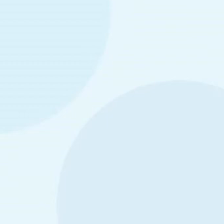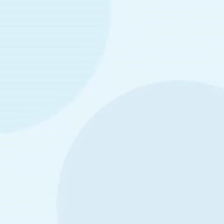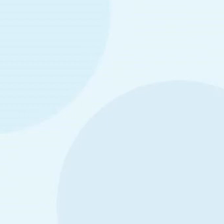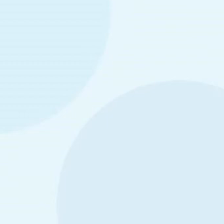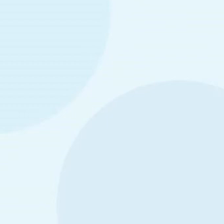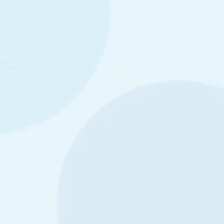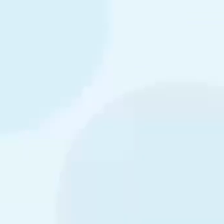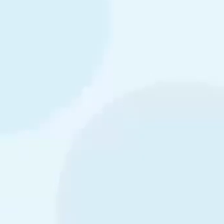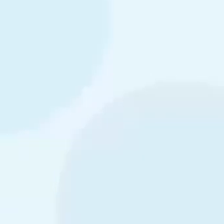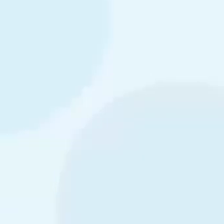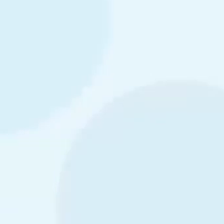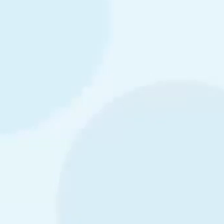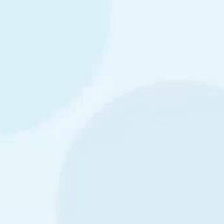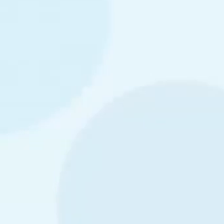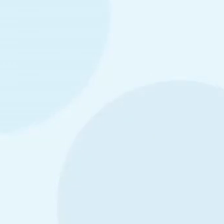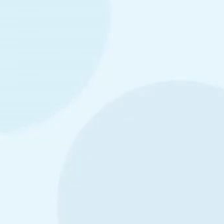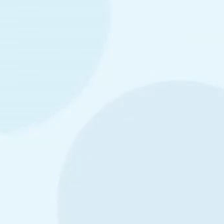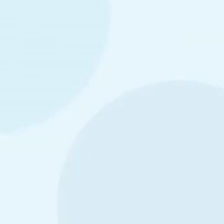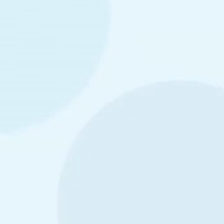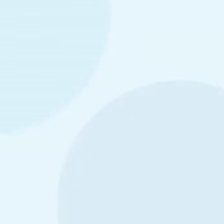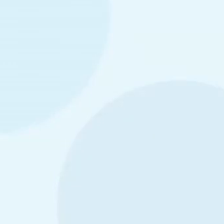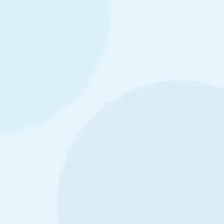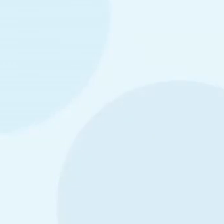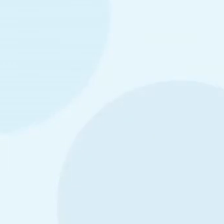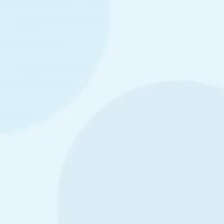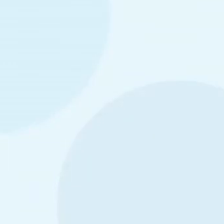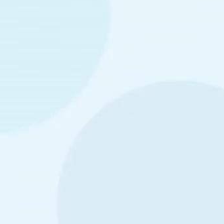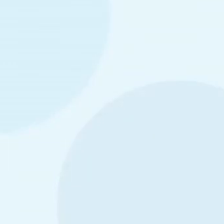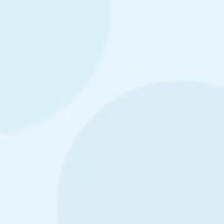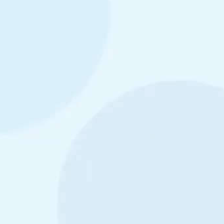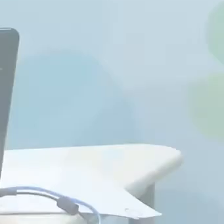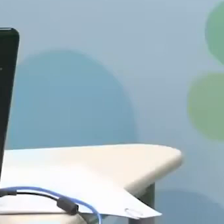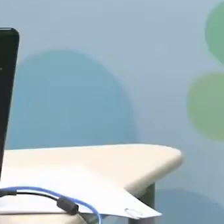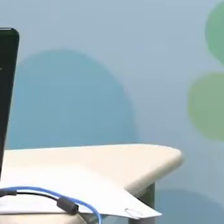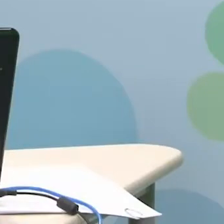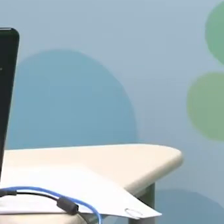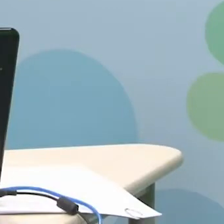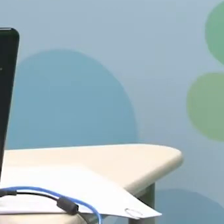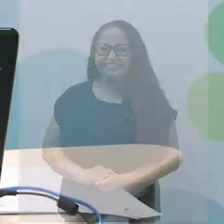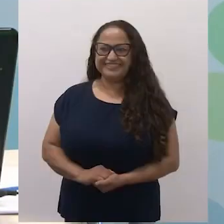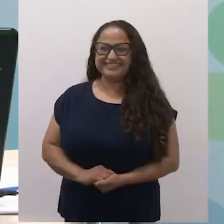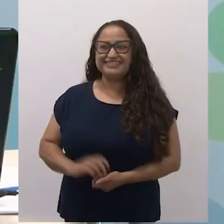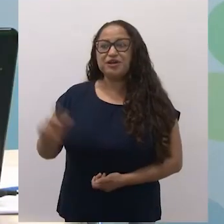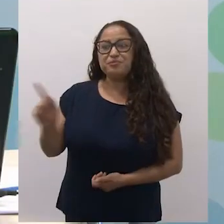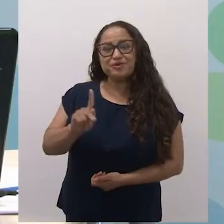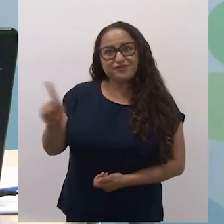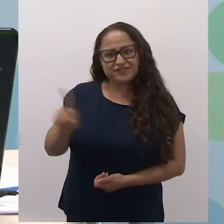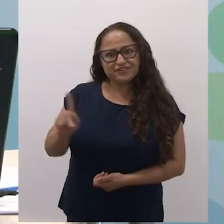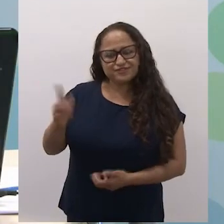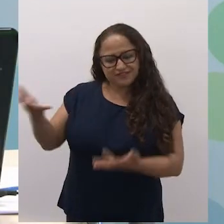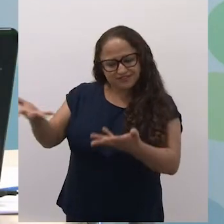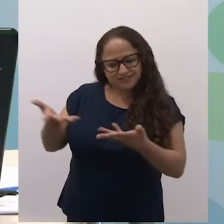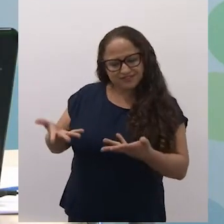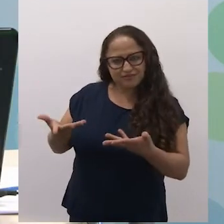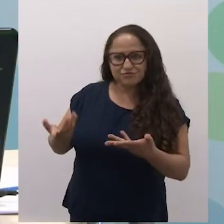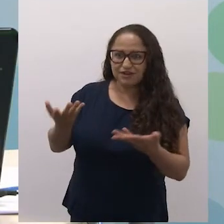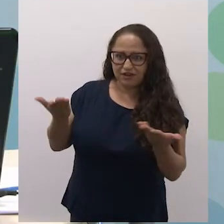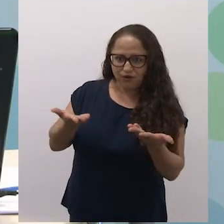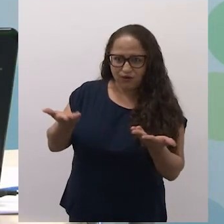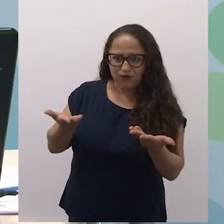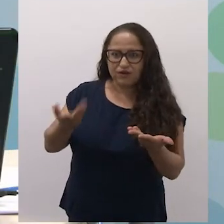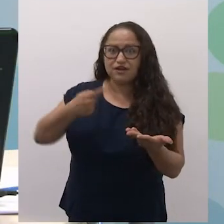abajo, cinturita de lado a lado. Esta noche acabamos bailando. Professores, estamos de volta. Eu